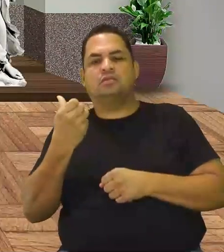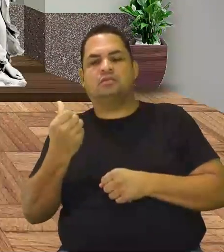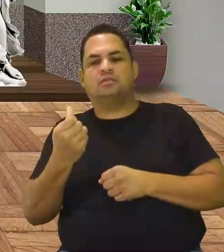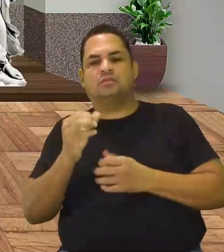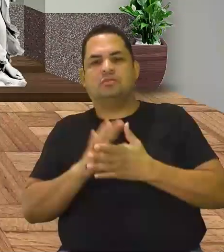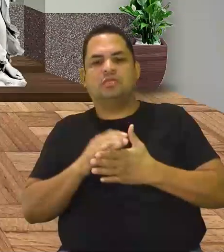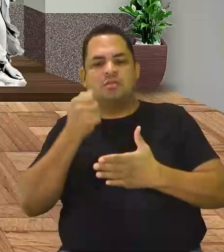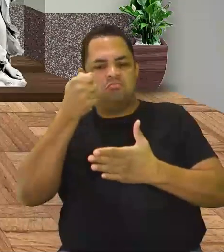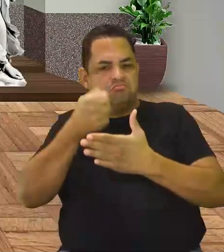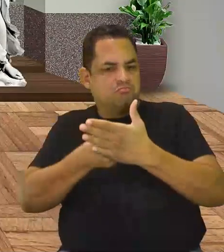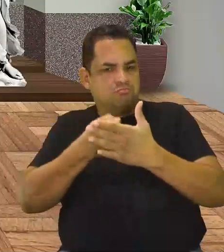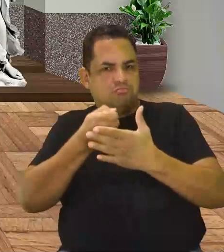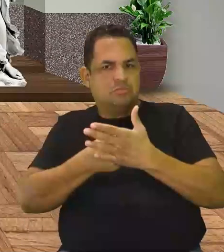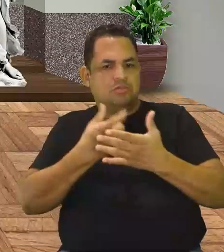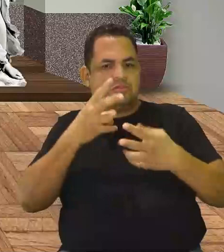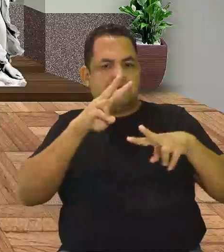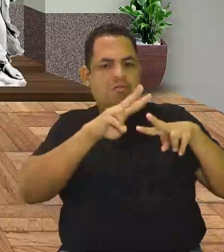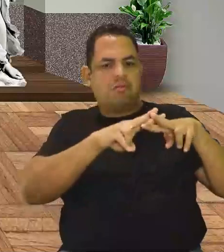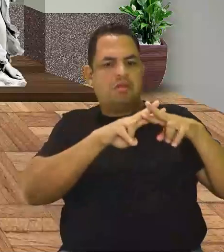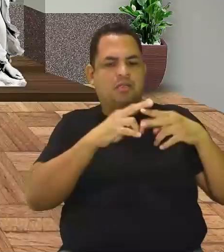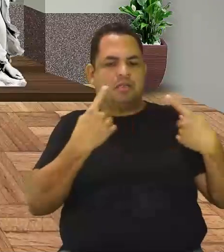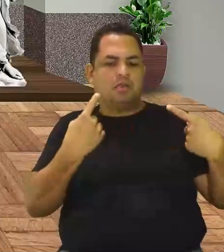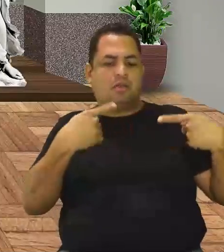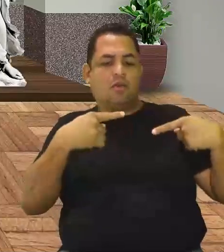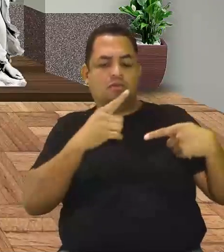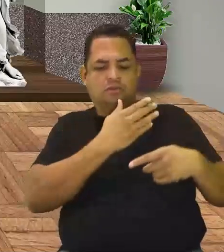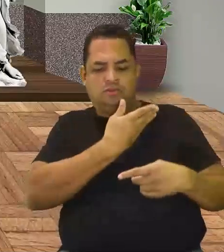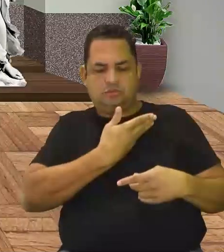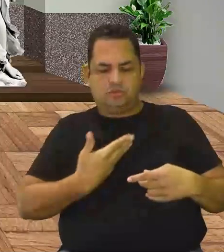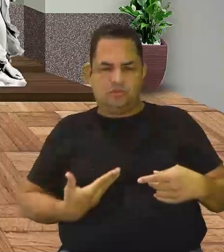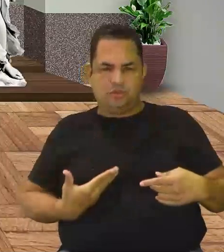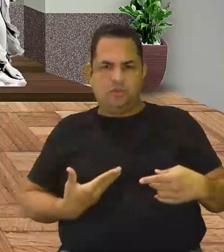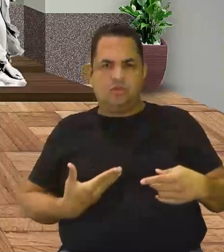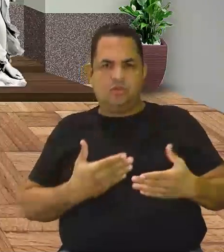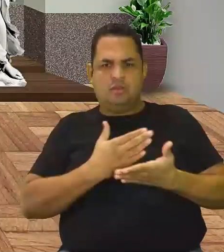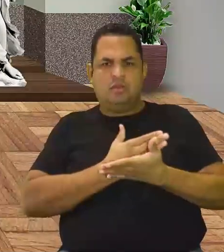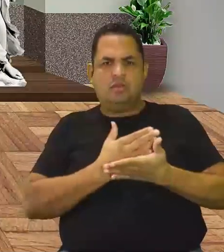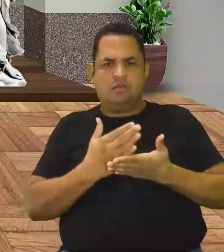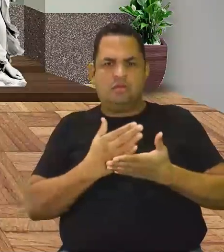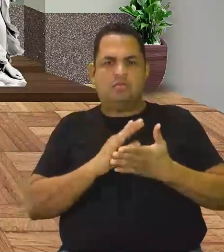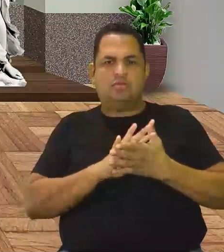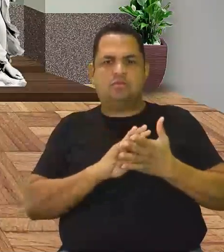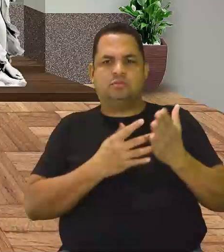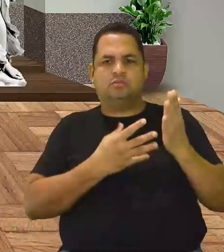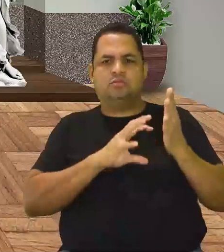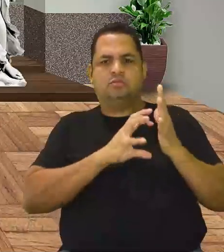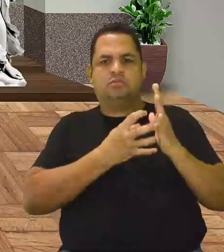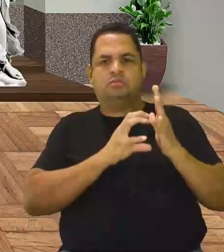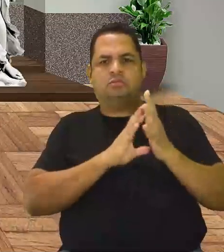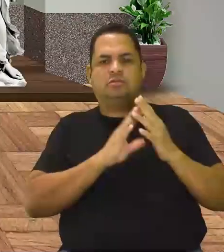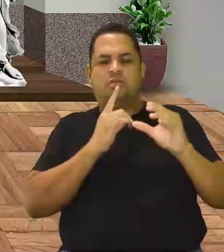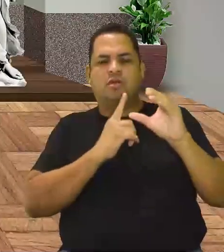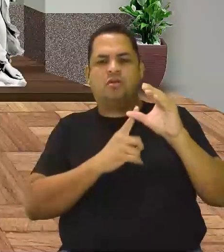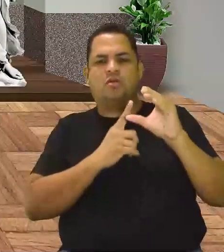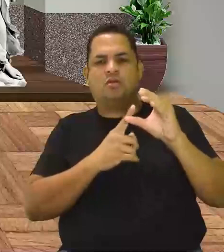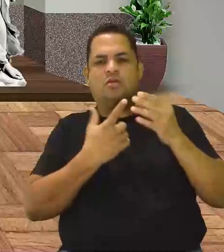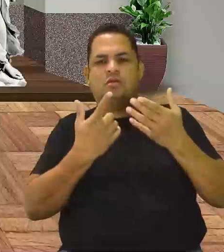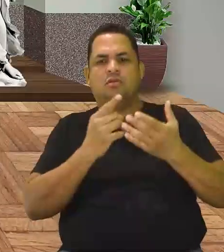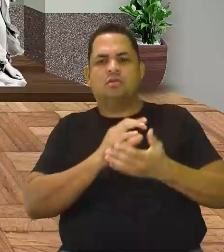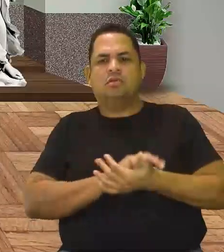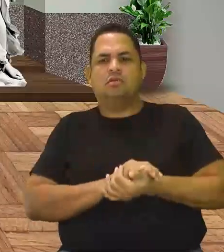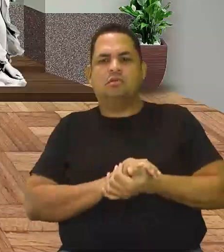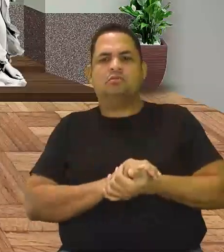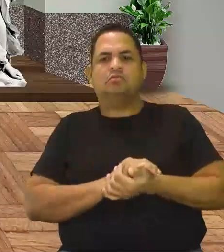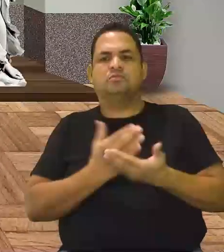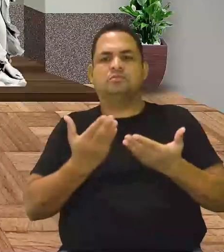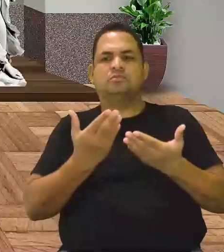e prender os seus opositores. Ele colocou o Partido Comunista na ilegalidade,